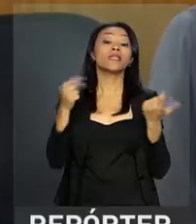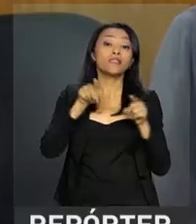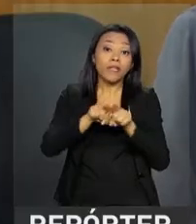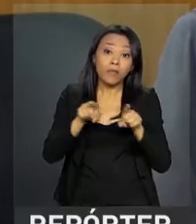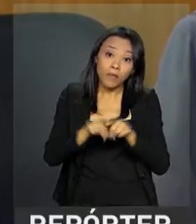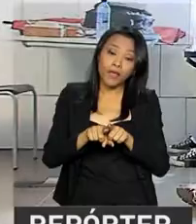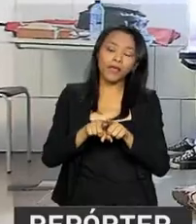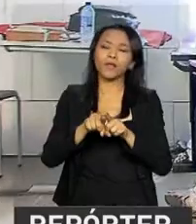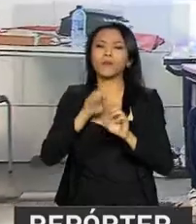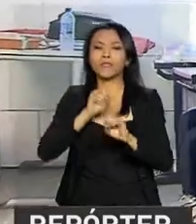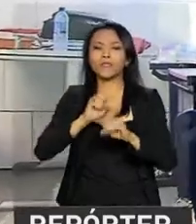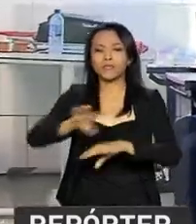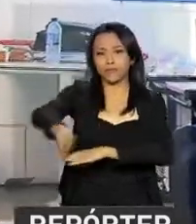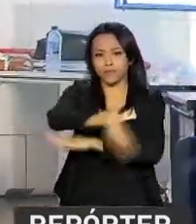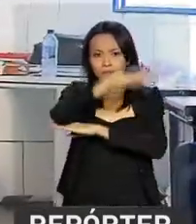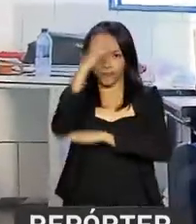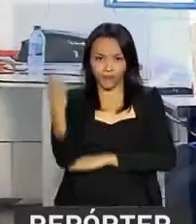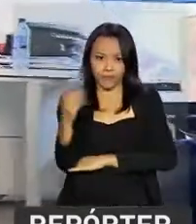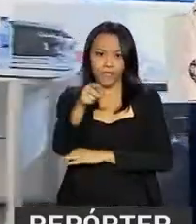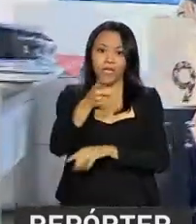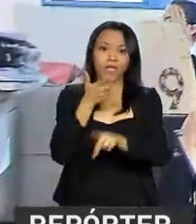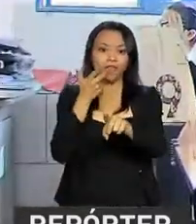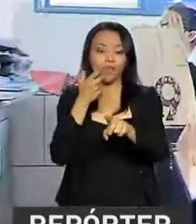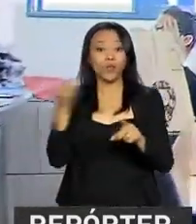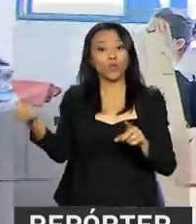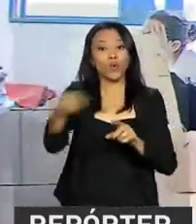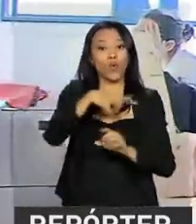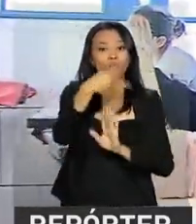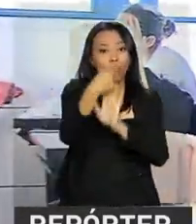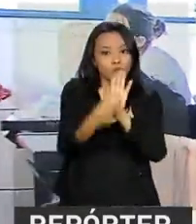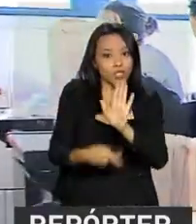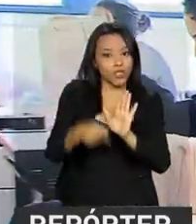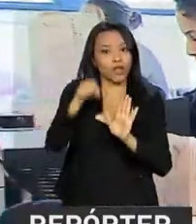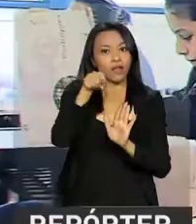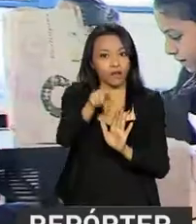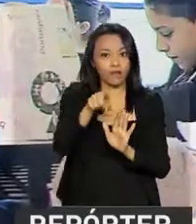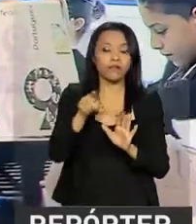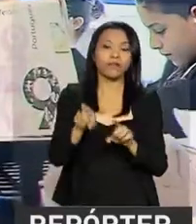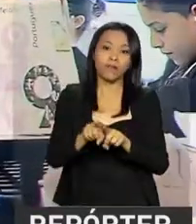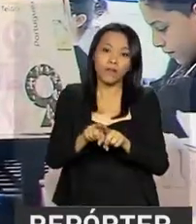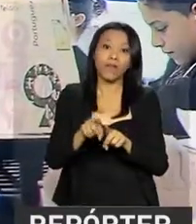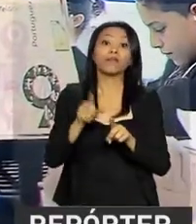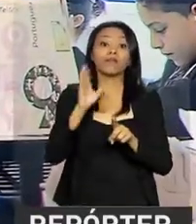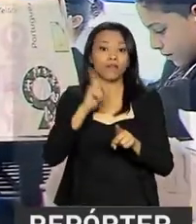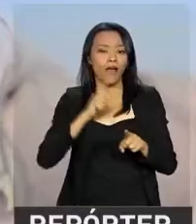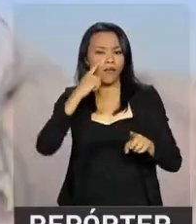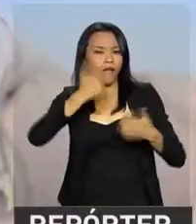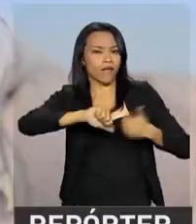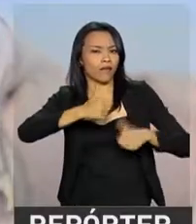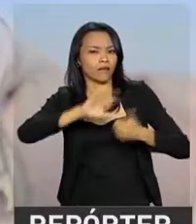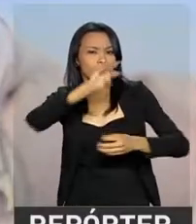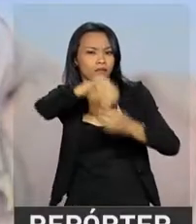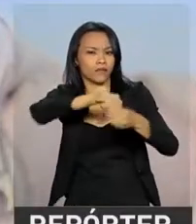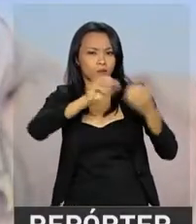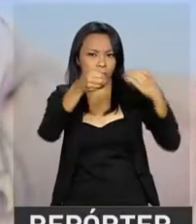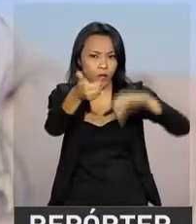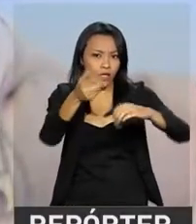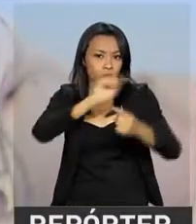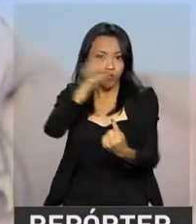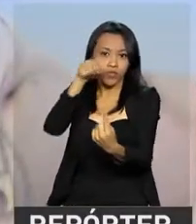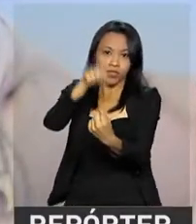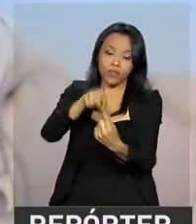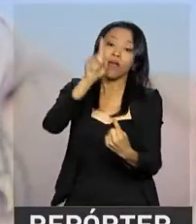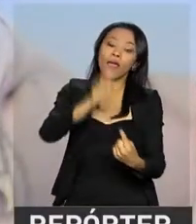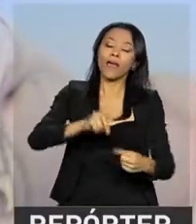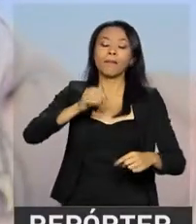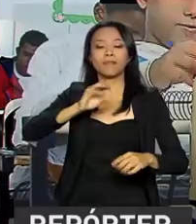tempo integral. O novo projeto de financiamento estudantil está em apreciação no Congresso Nacional e a ideia é garantir